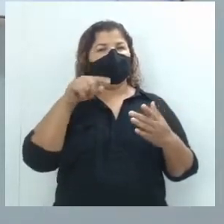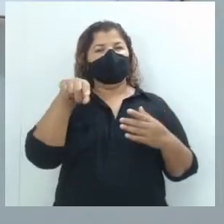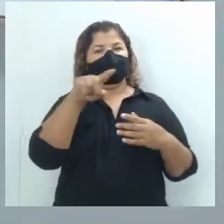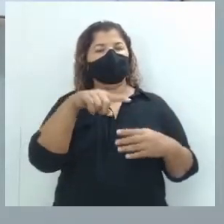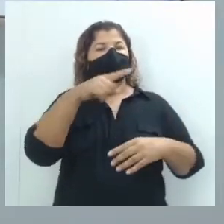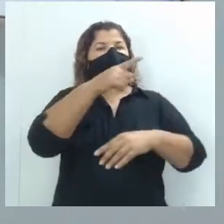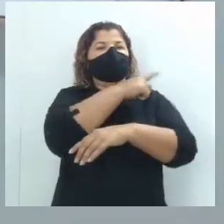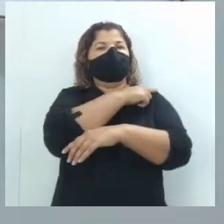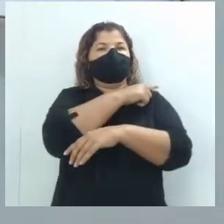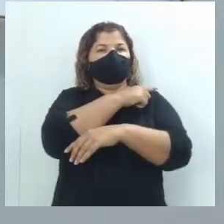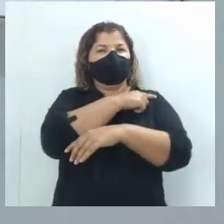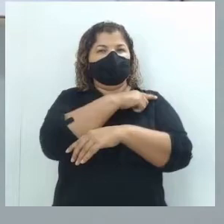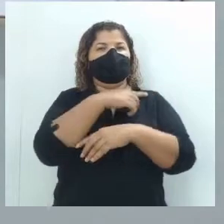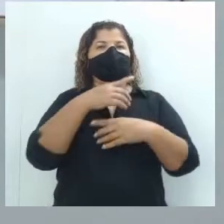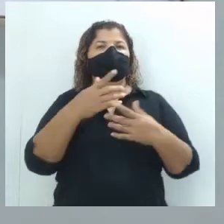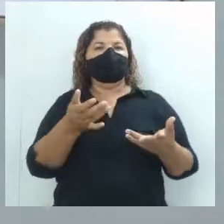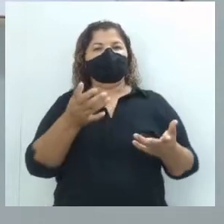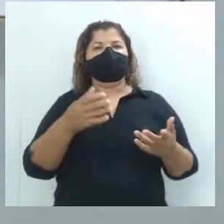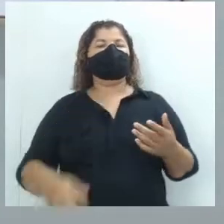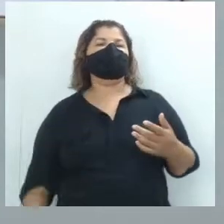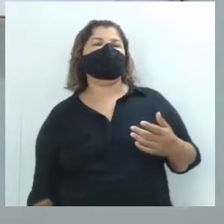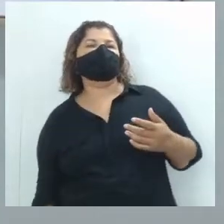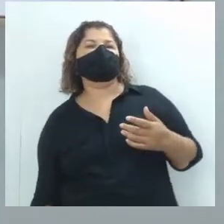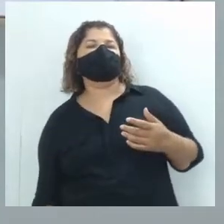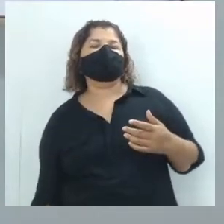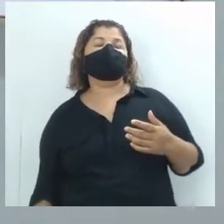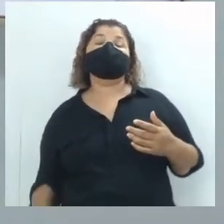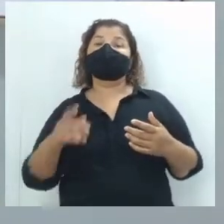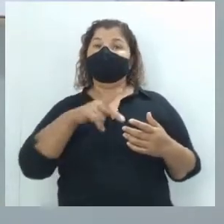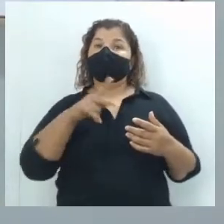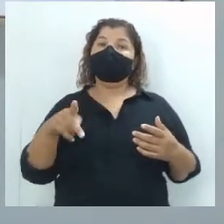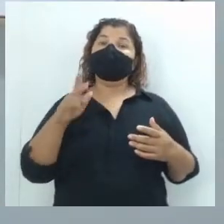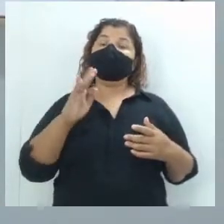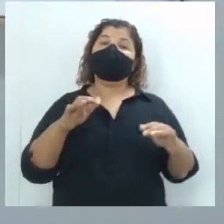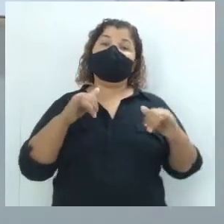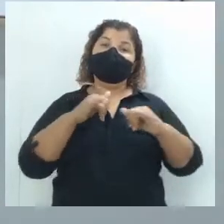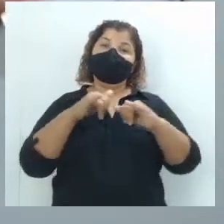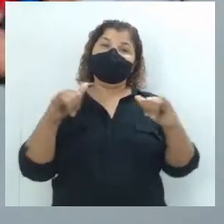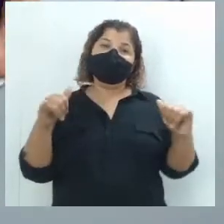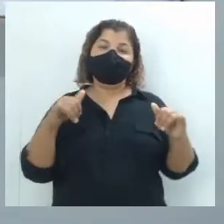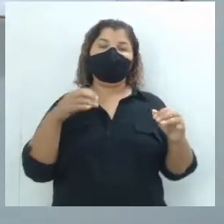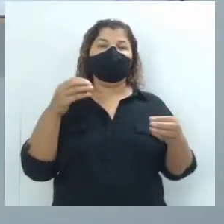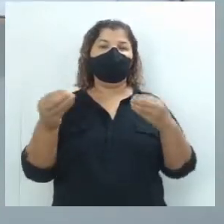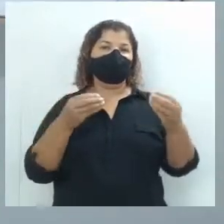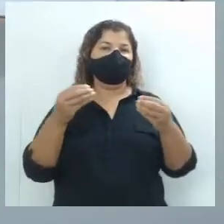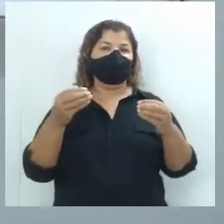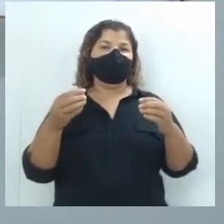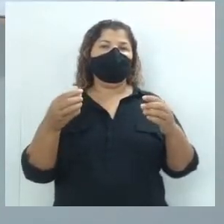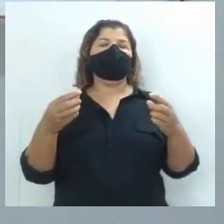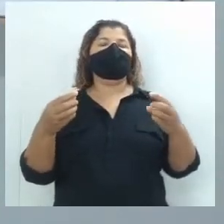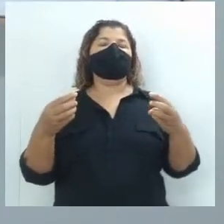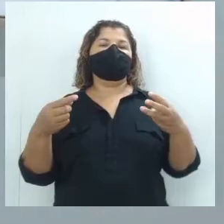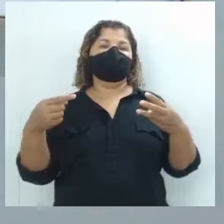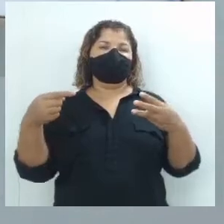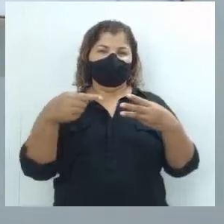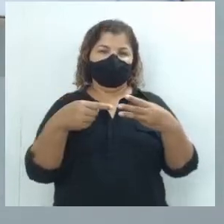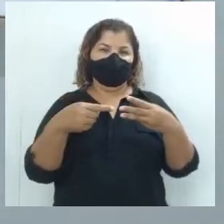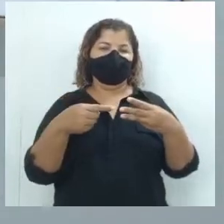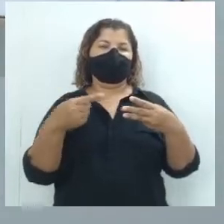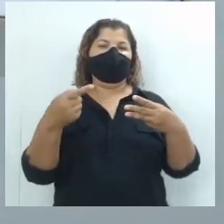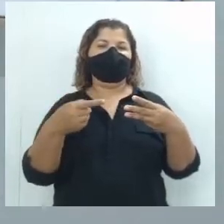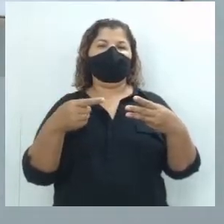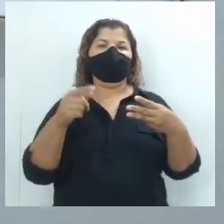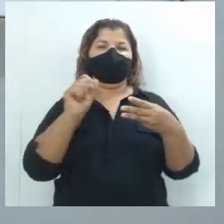anos, os tios e as tias lá do primeiro ano disseram assim para vocês, olha, para a célula formar uma proteína, o danado